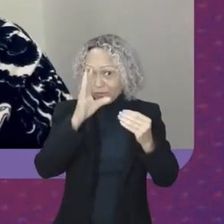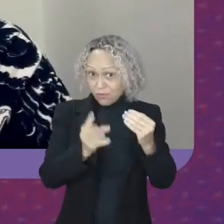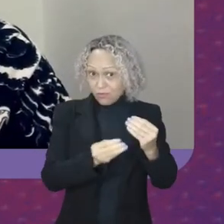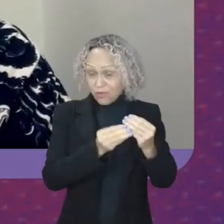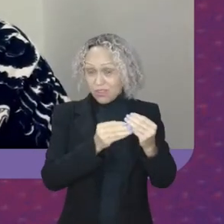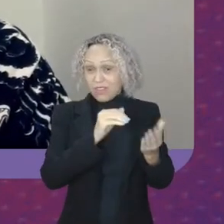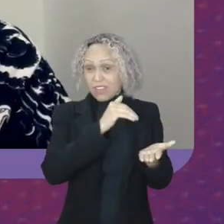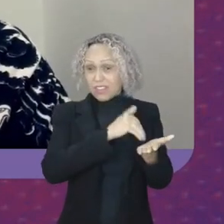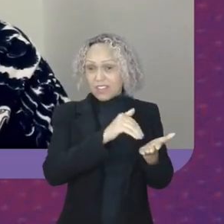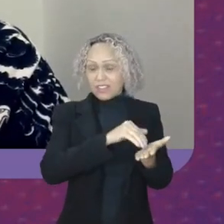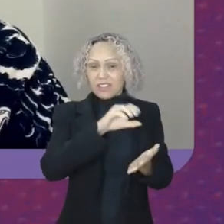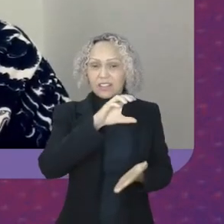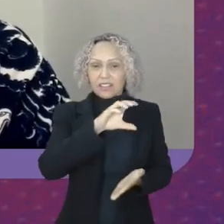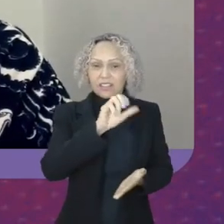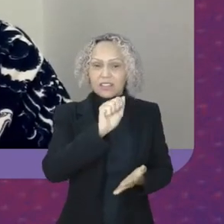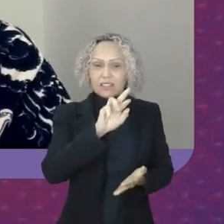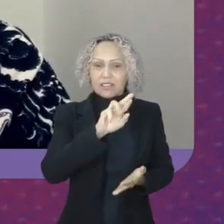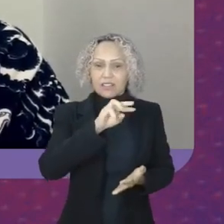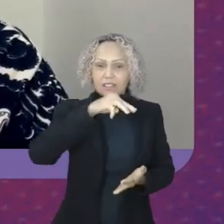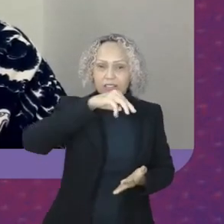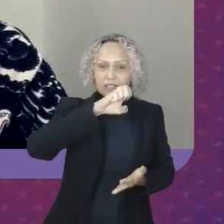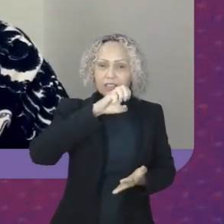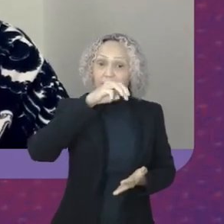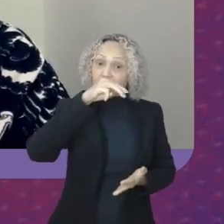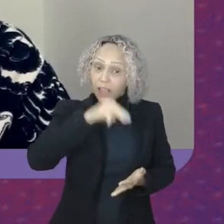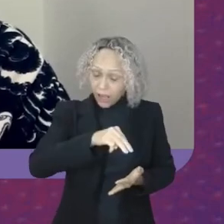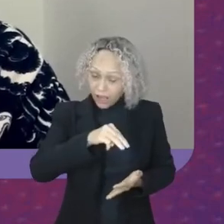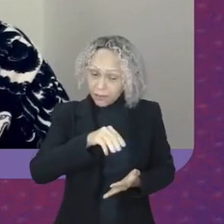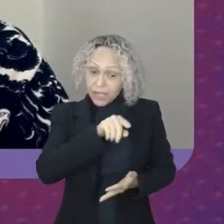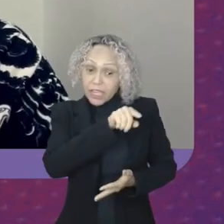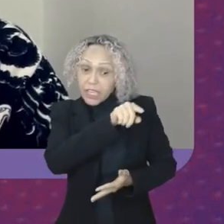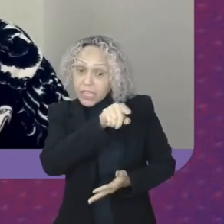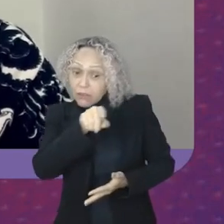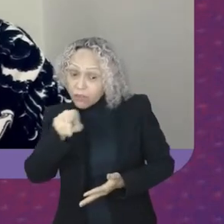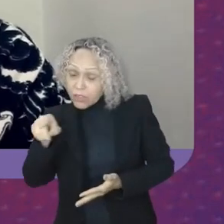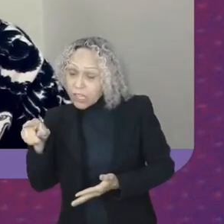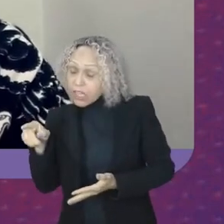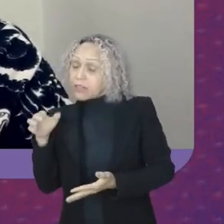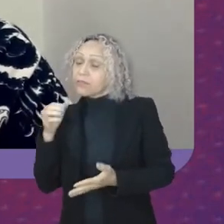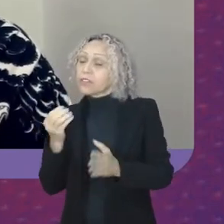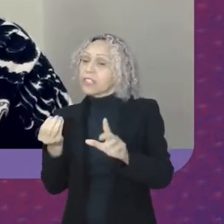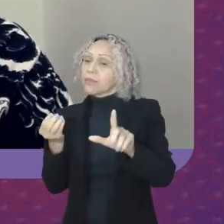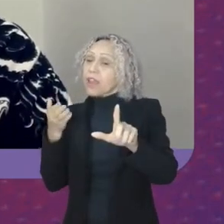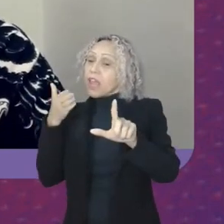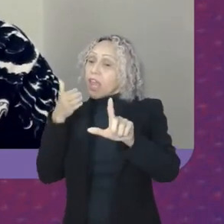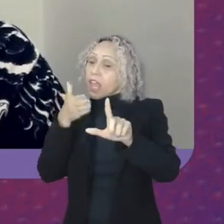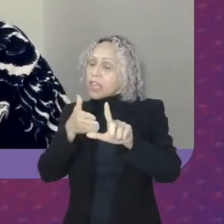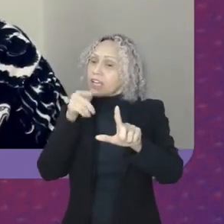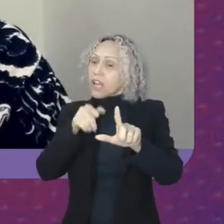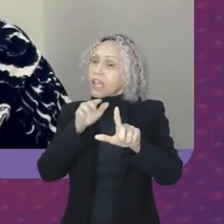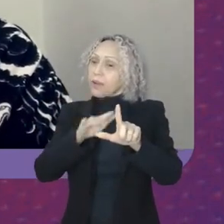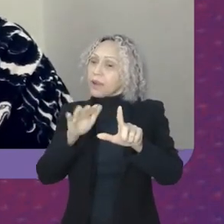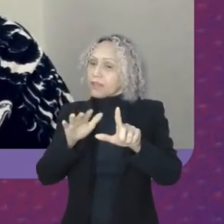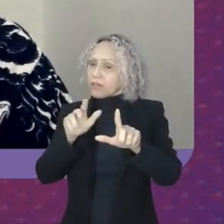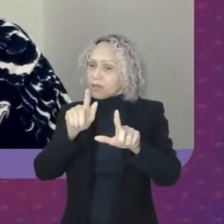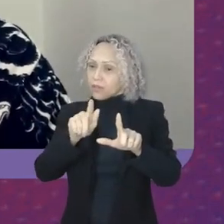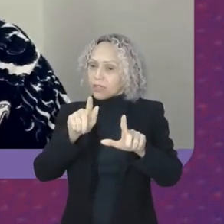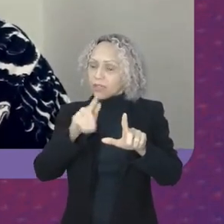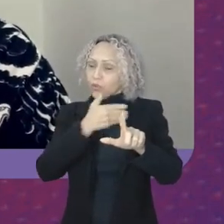programas voltados para as políticas para as mulheres, vocês também